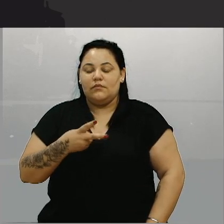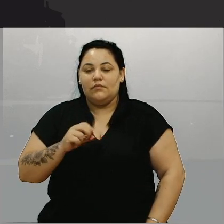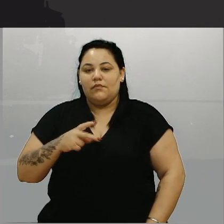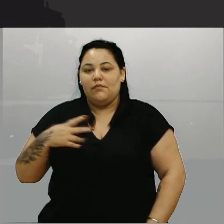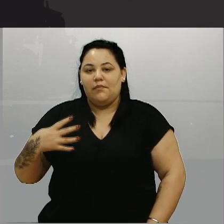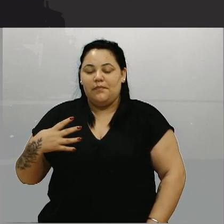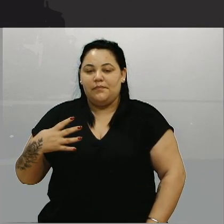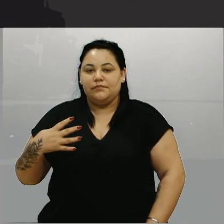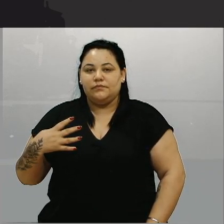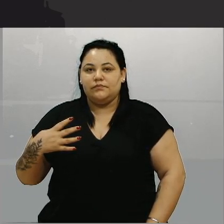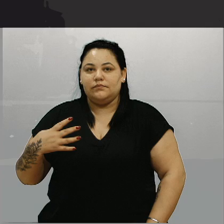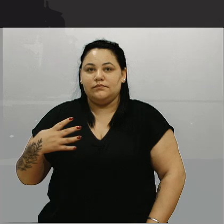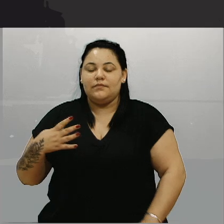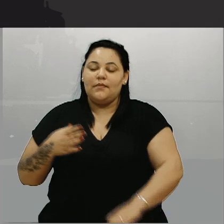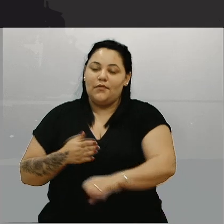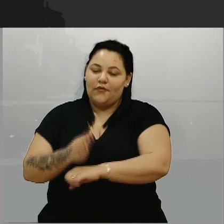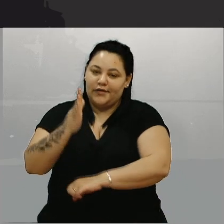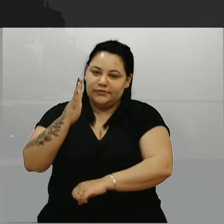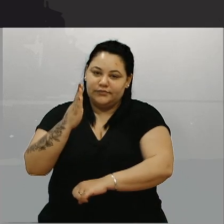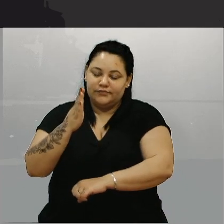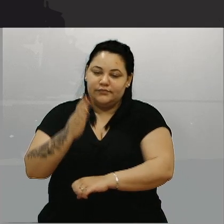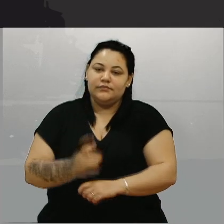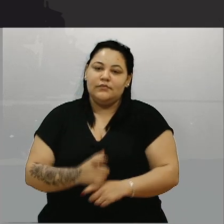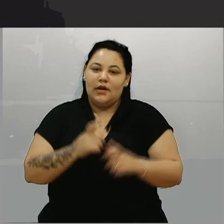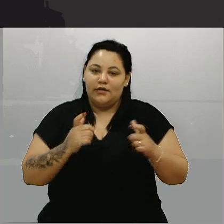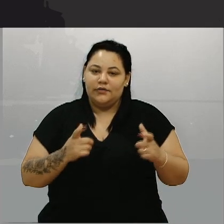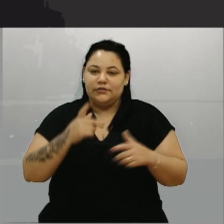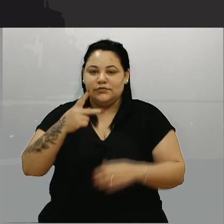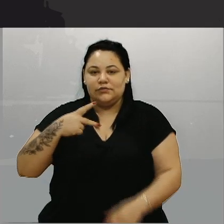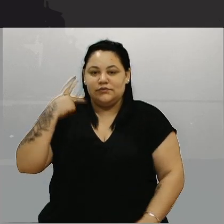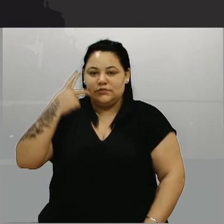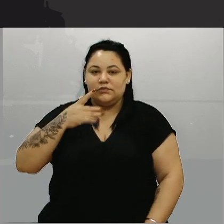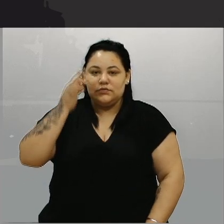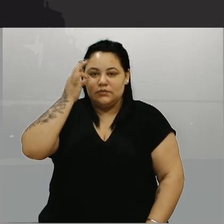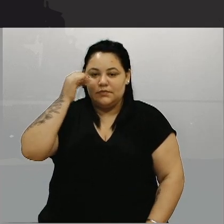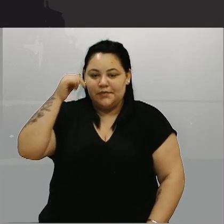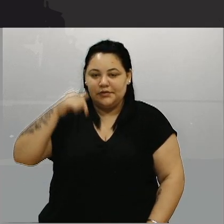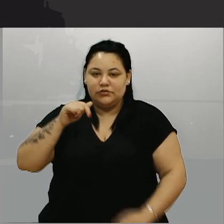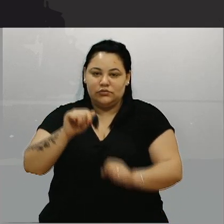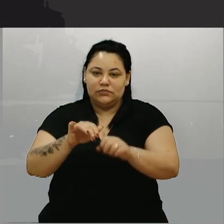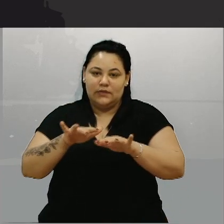163/2024 foi aprovado por unanimidade das vereadoras e